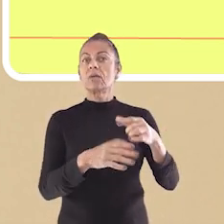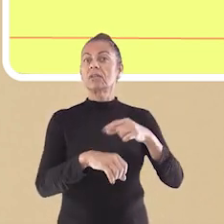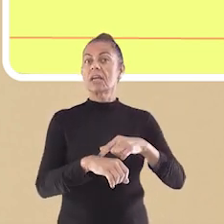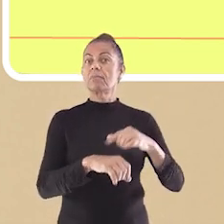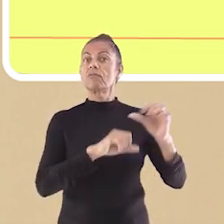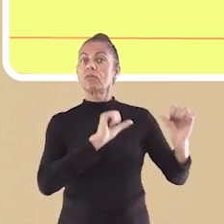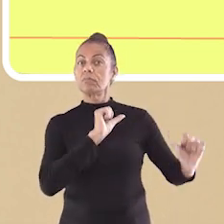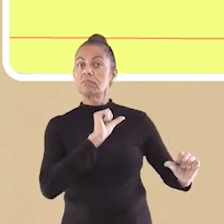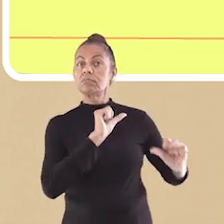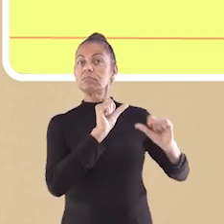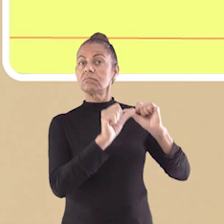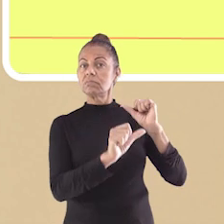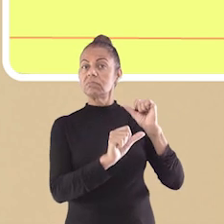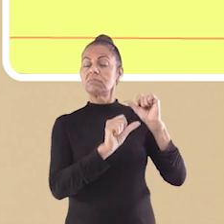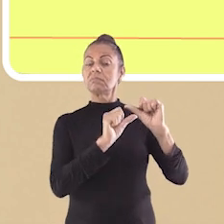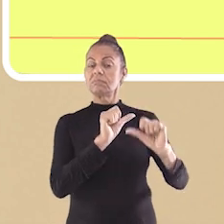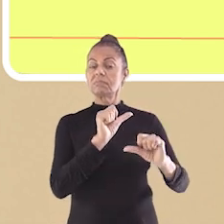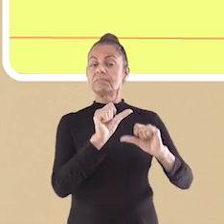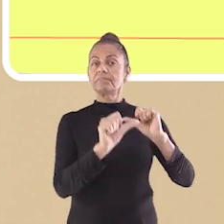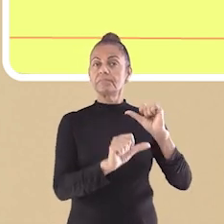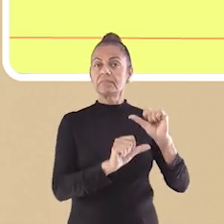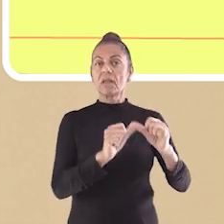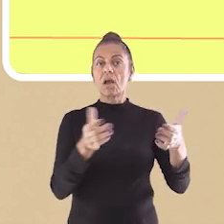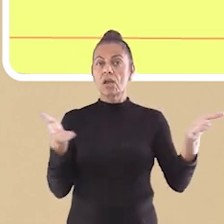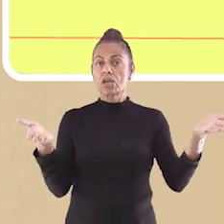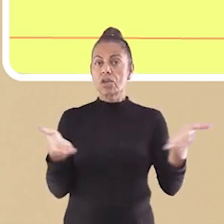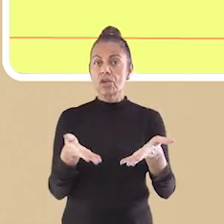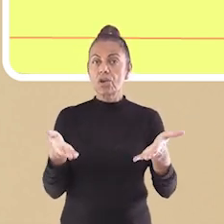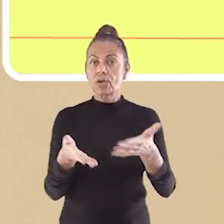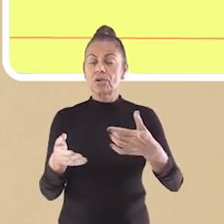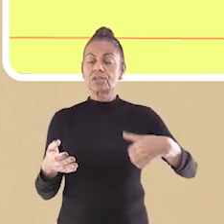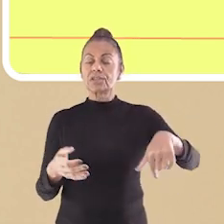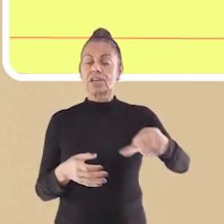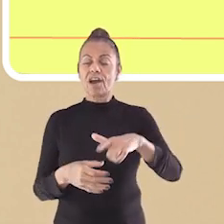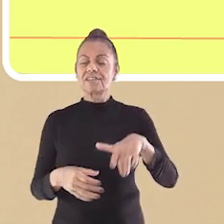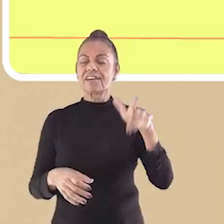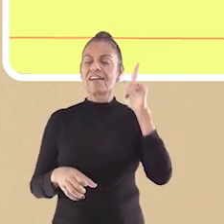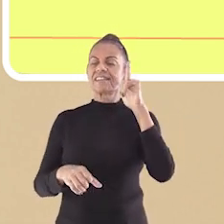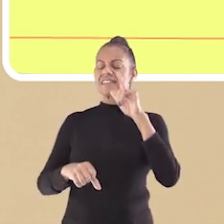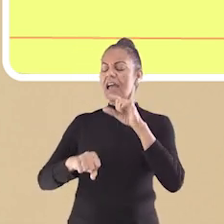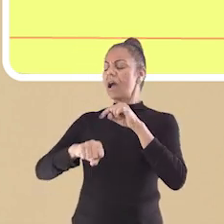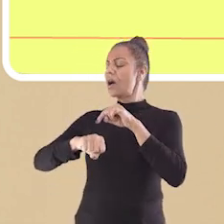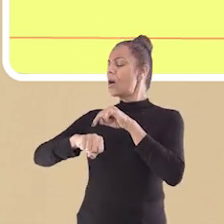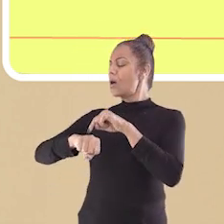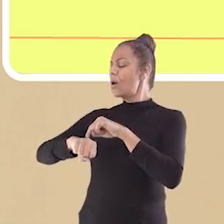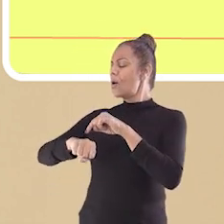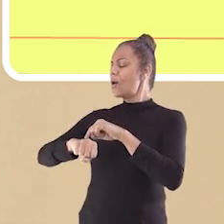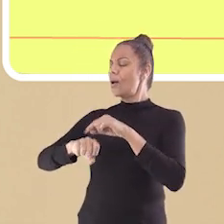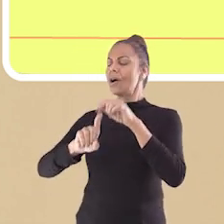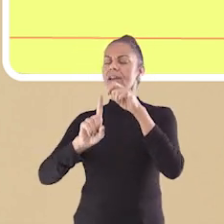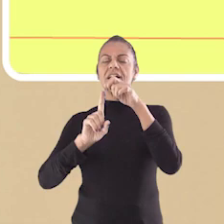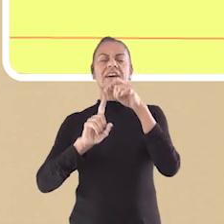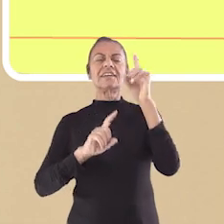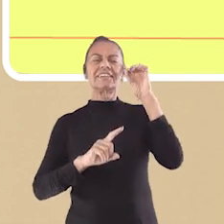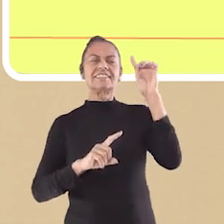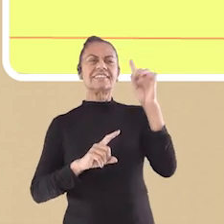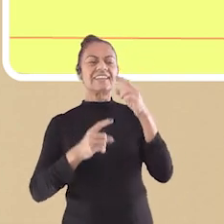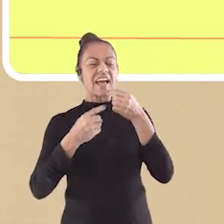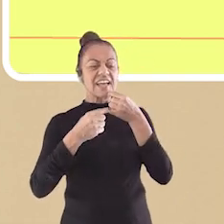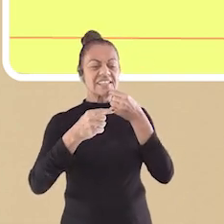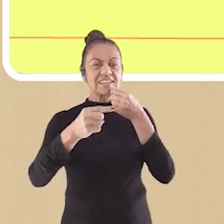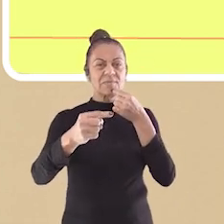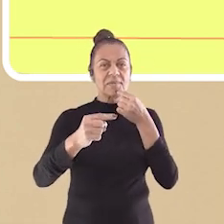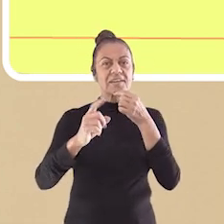se modificando. Por isso que hoje em dia a gente consegue ver a hora, os dias da semana, meses e anos, de